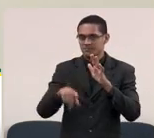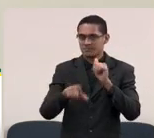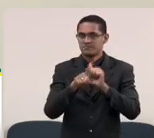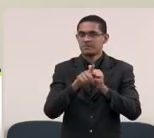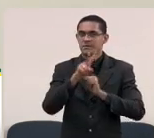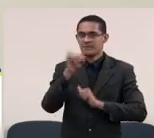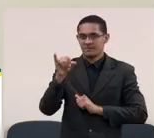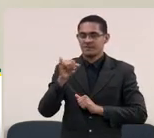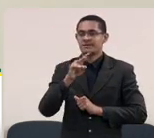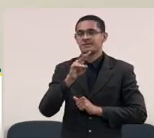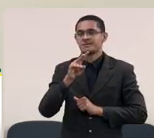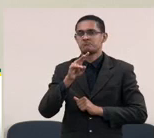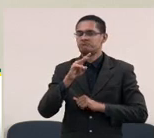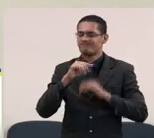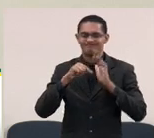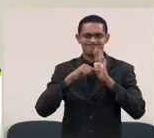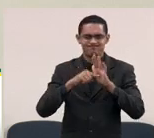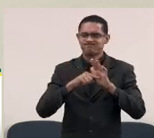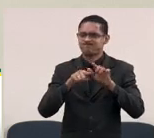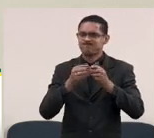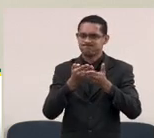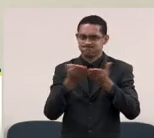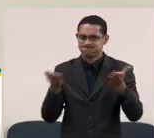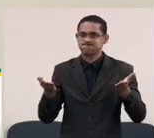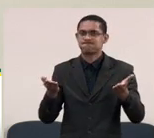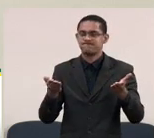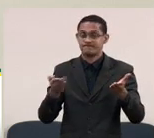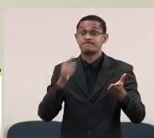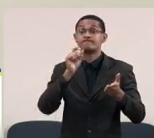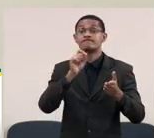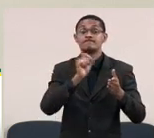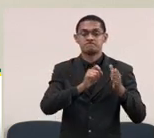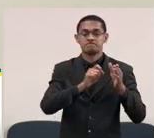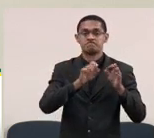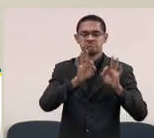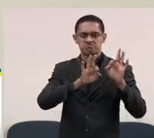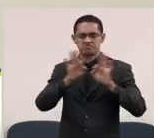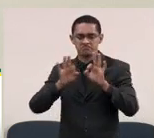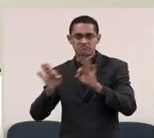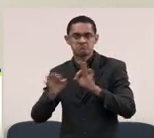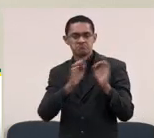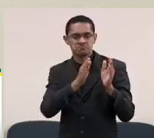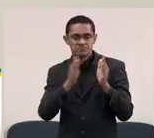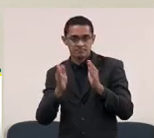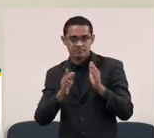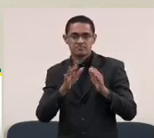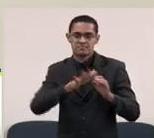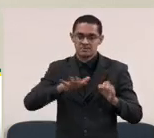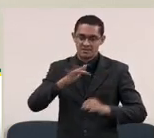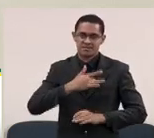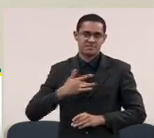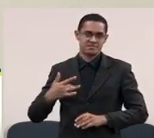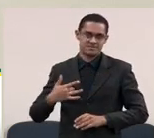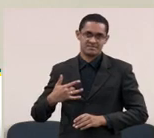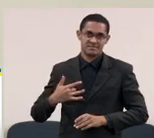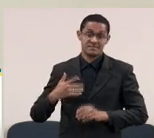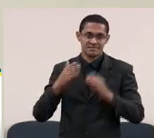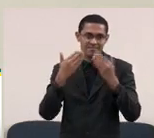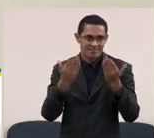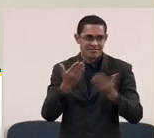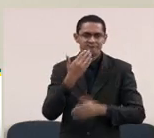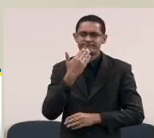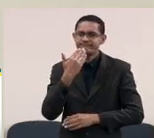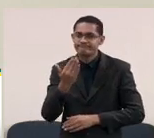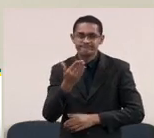que vai sim ajudar muito a população nessa regulação do serviço de saúde. Então, gostaria de pedir